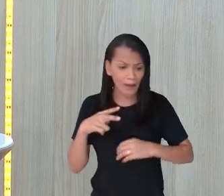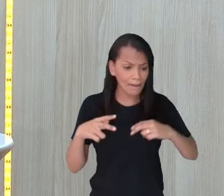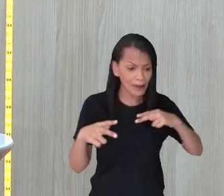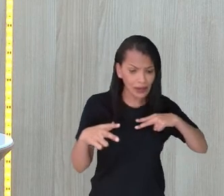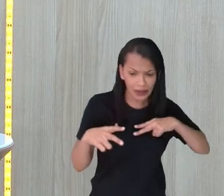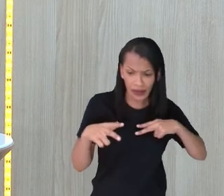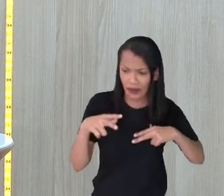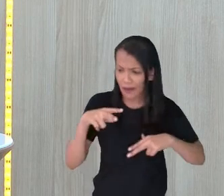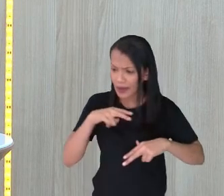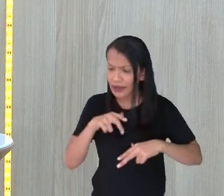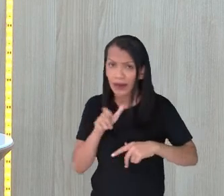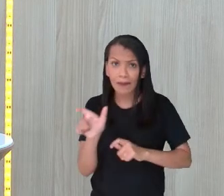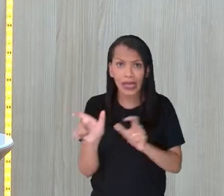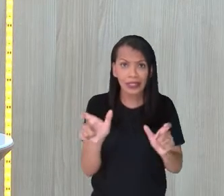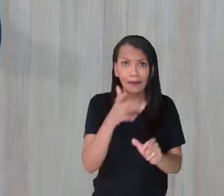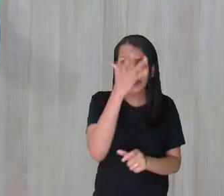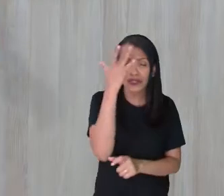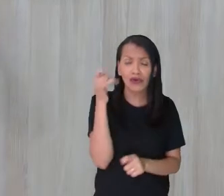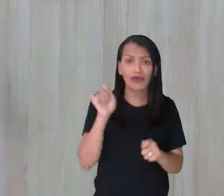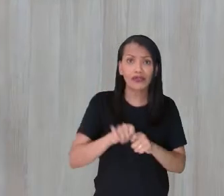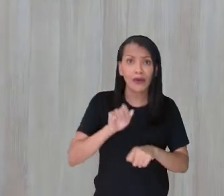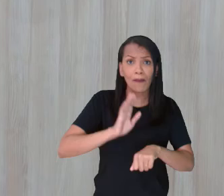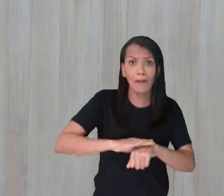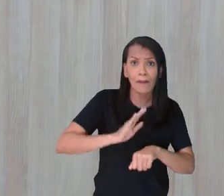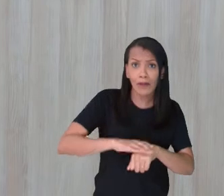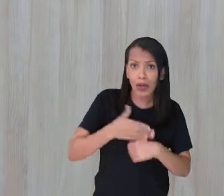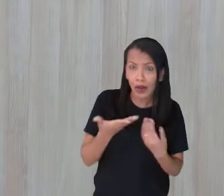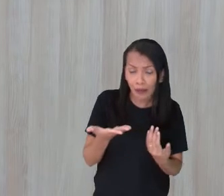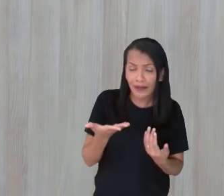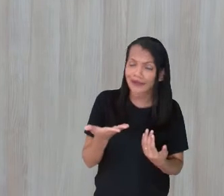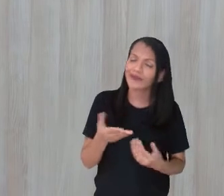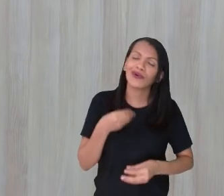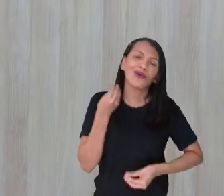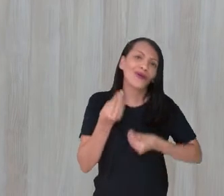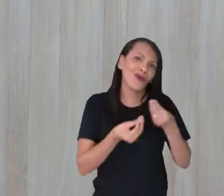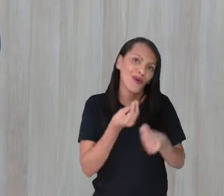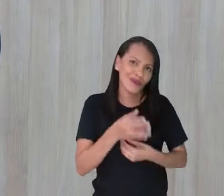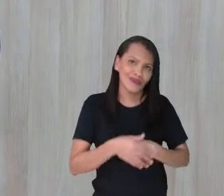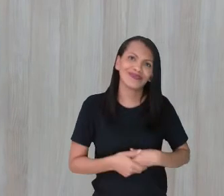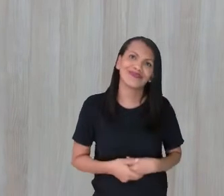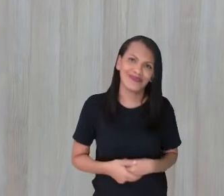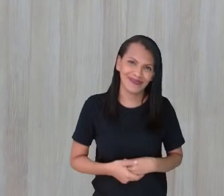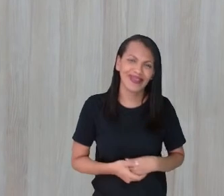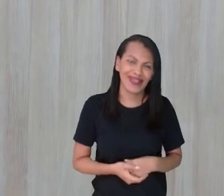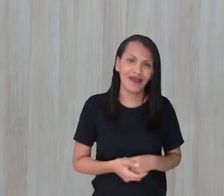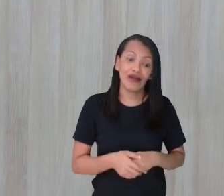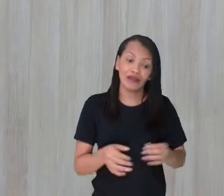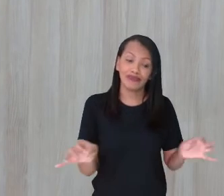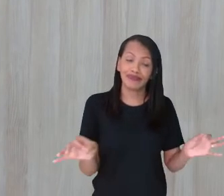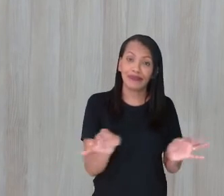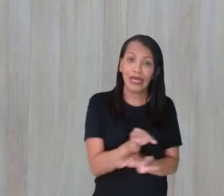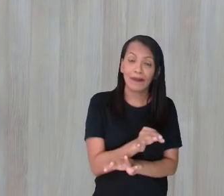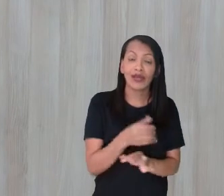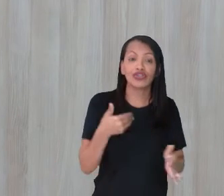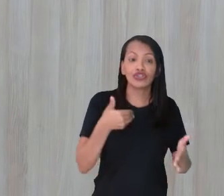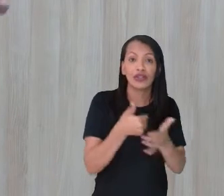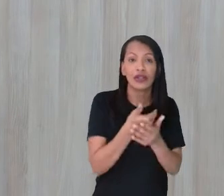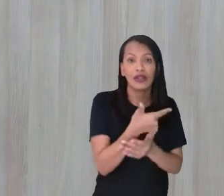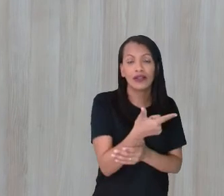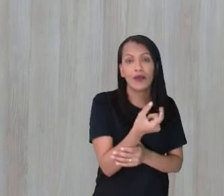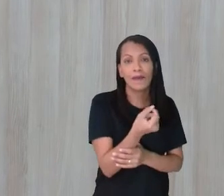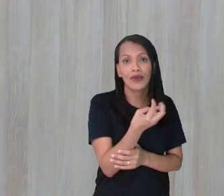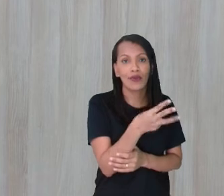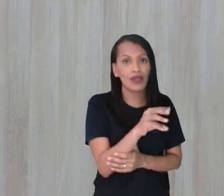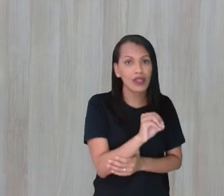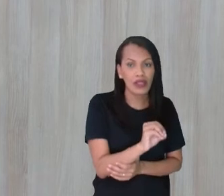limpa e sustentável. Existe uma pesquisa. Existe. Então, essa pesquisa, pessoal, quando ela utiliza no discurso, quando a gente coloca